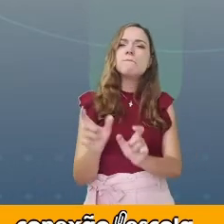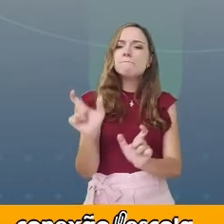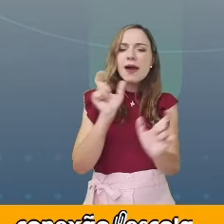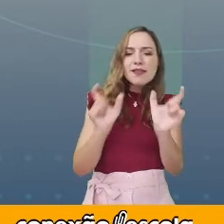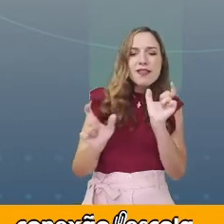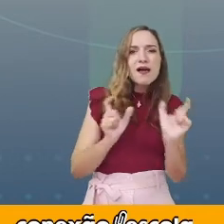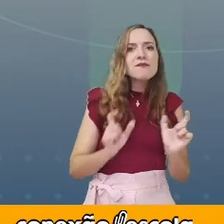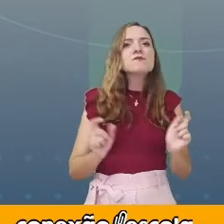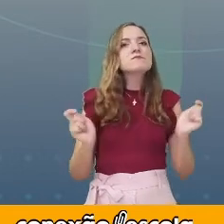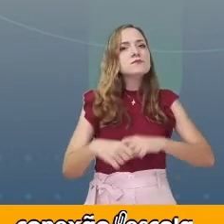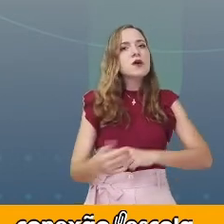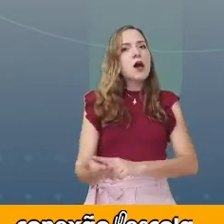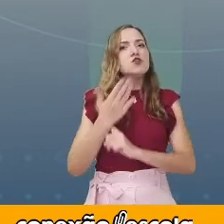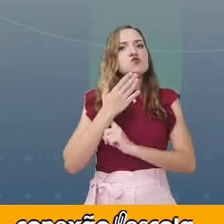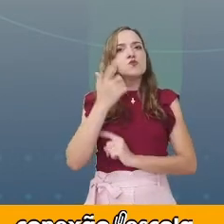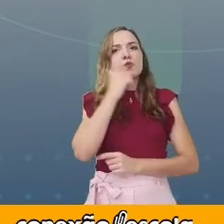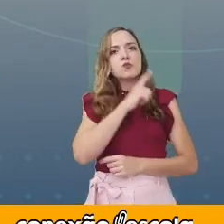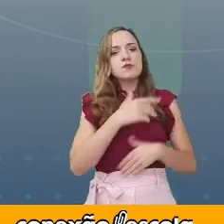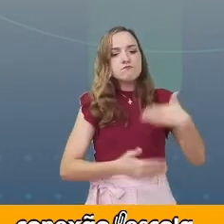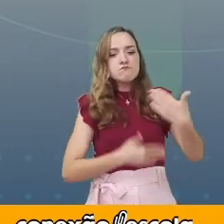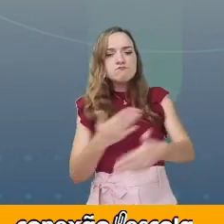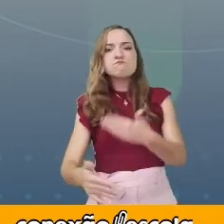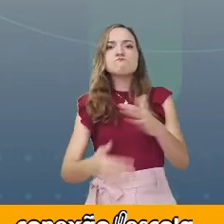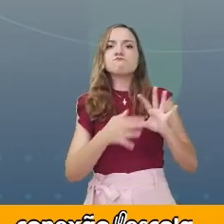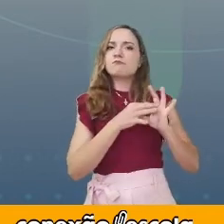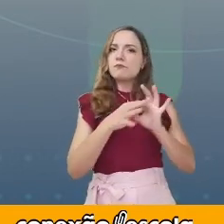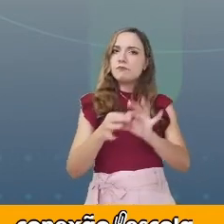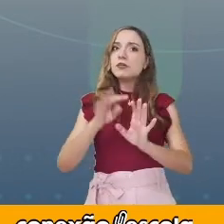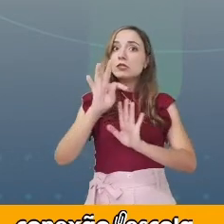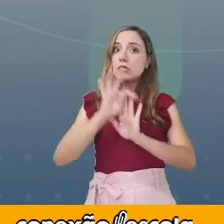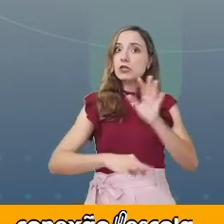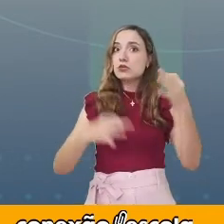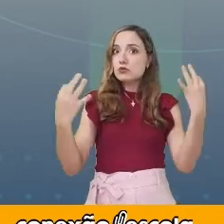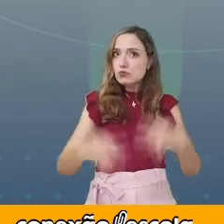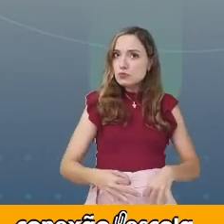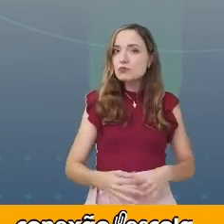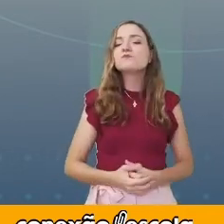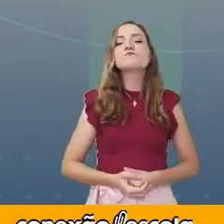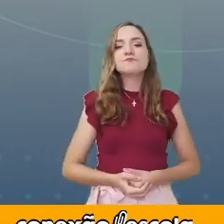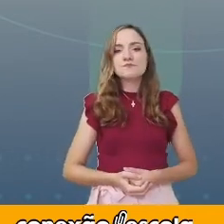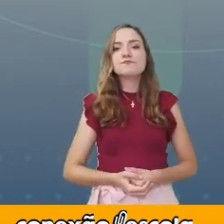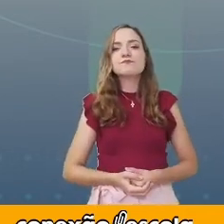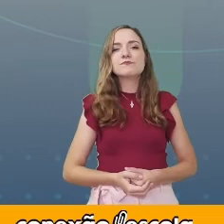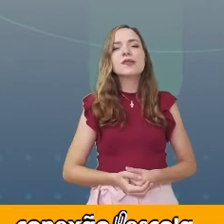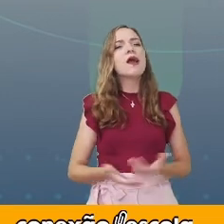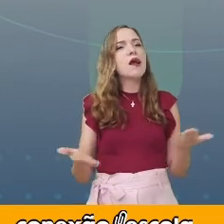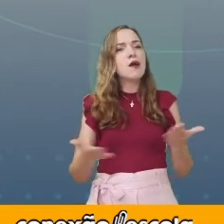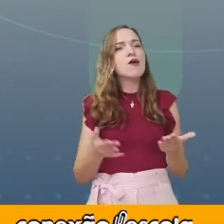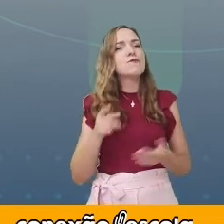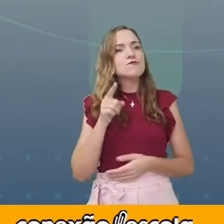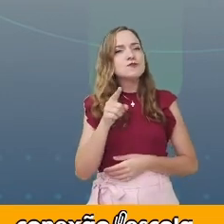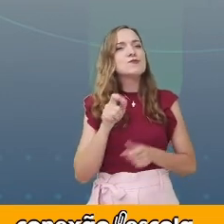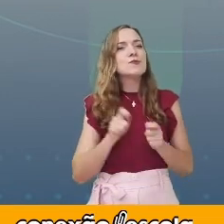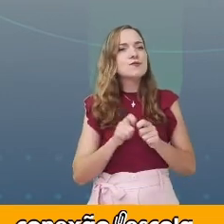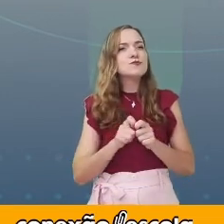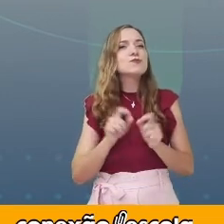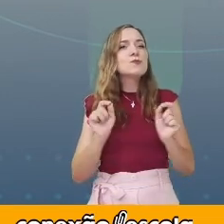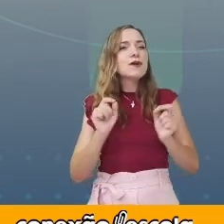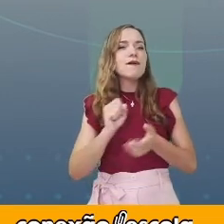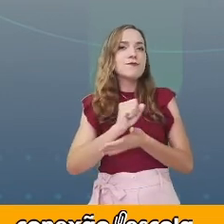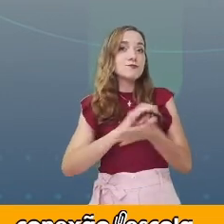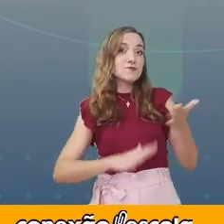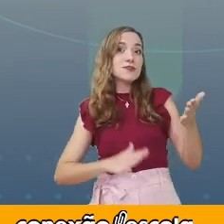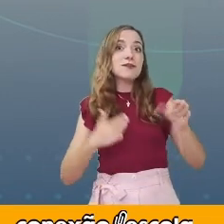articular para promover o desenvolvimento do nosso texto. E que tal, então, você realizar uma atividade no portal